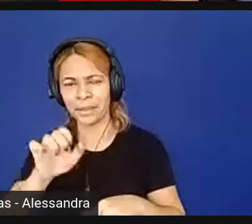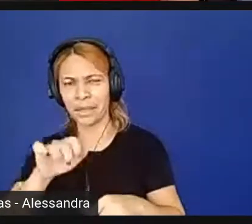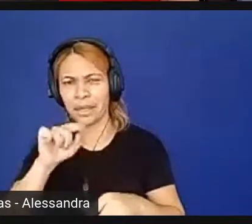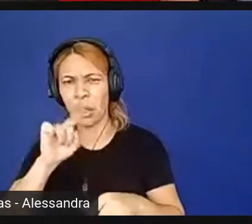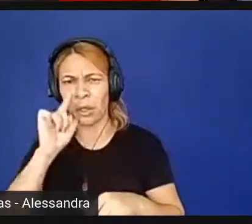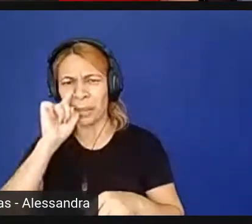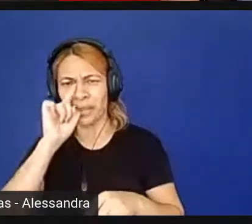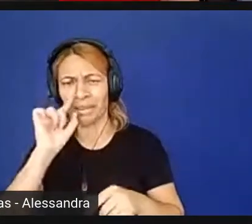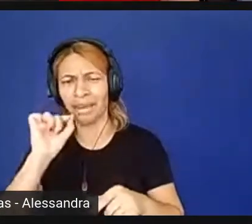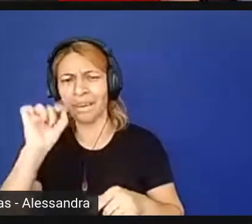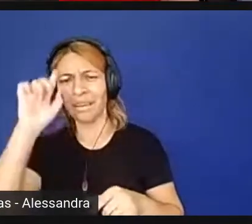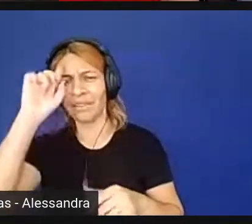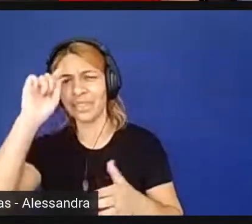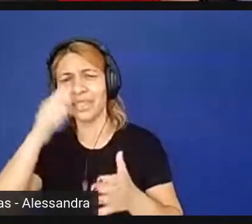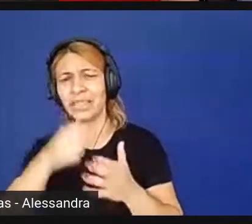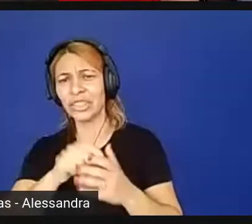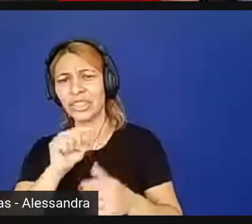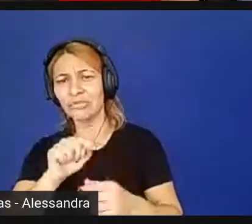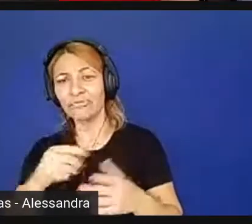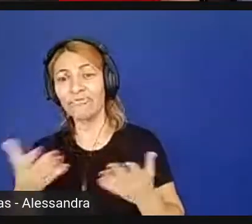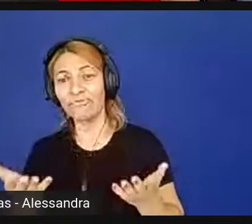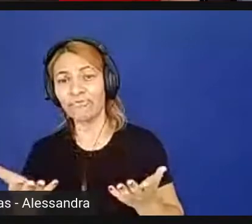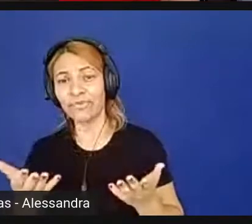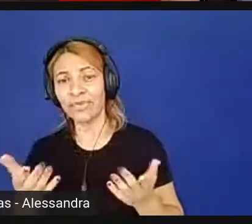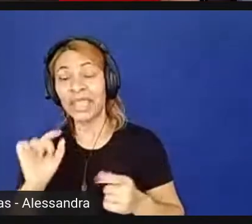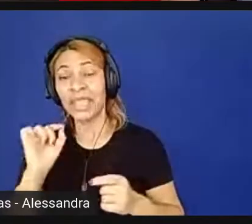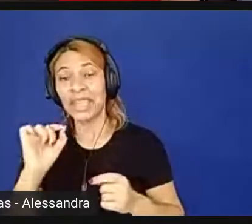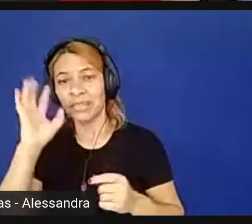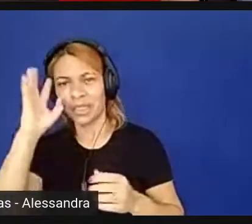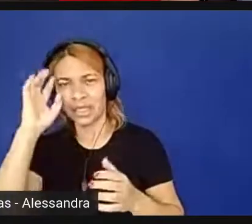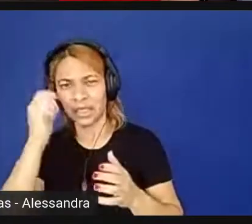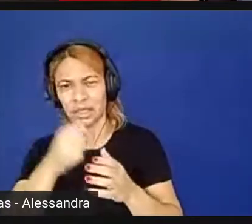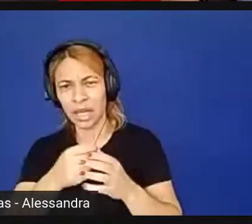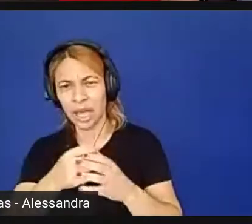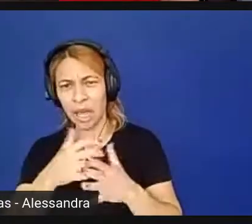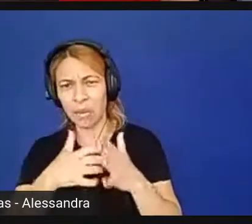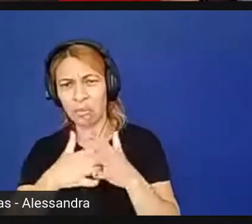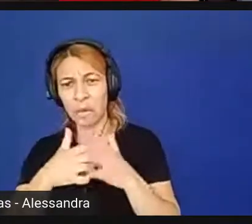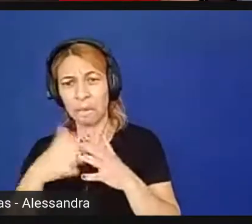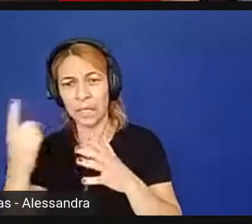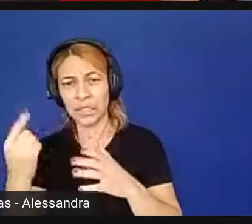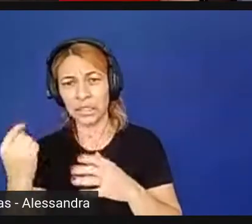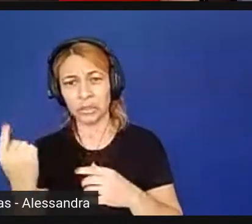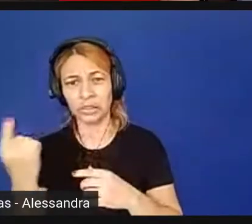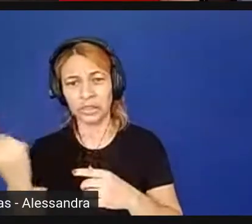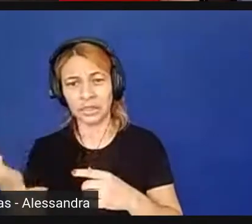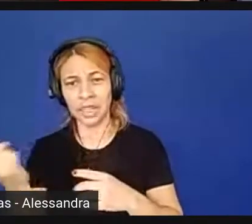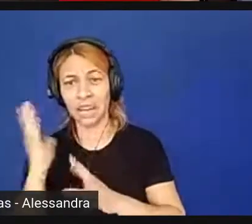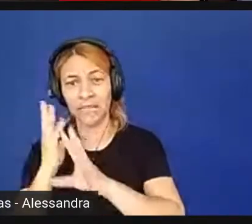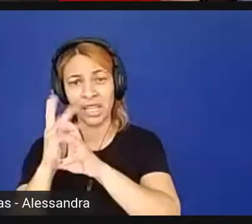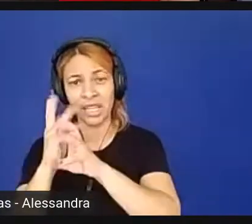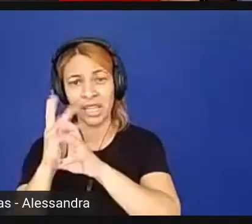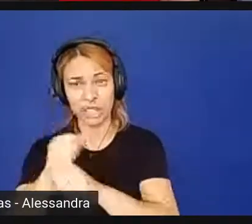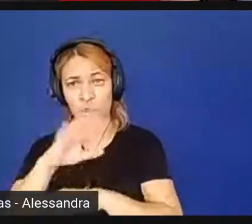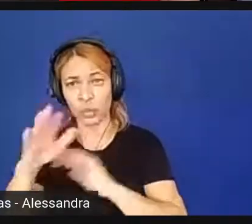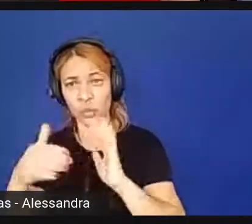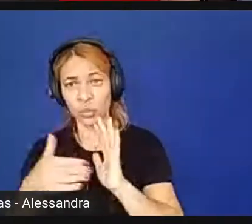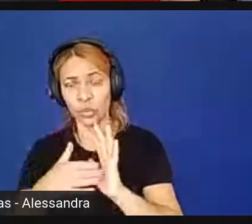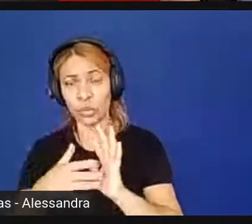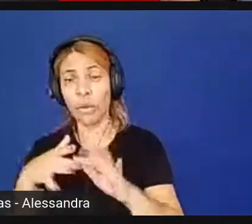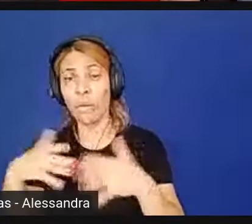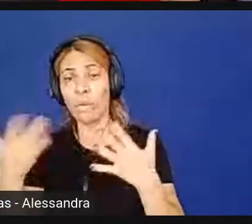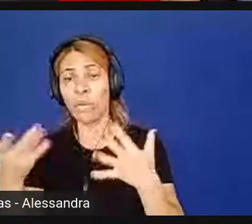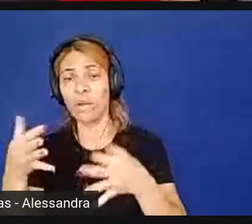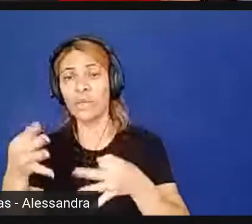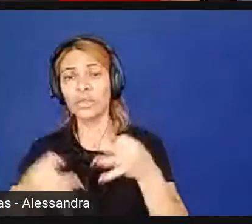aqui? Quem é que vai decidir? Vai ser um órgão monocrático? Ele vai revisar isso? Qual vai ser a justificação? Que